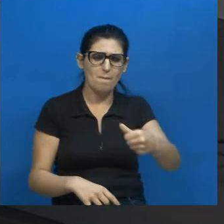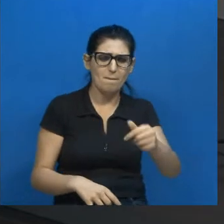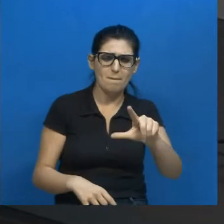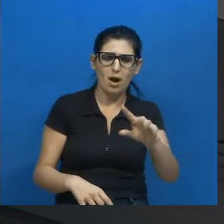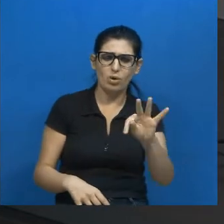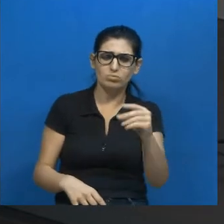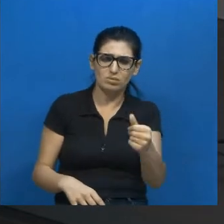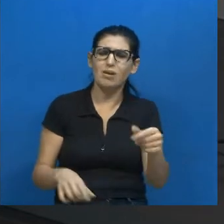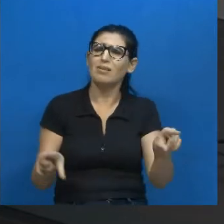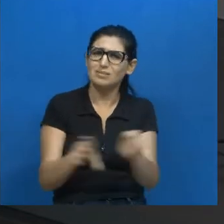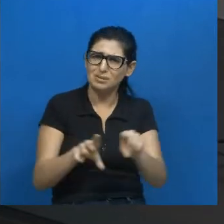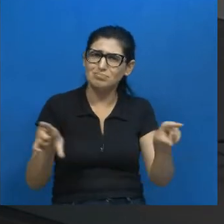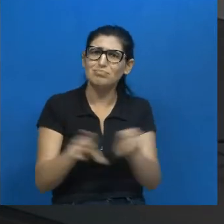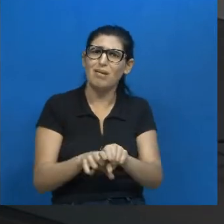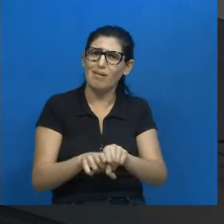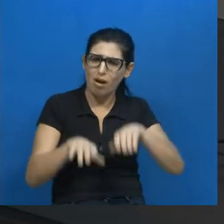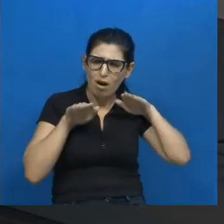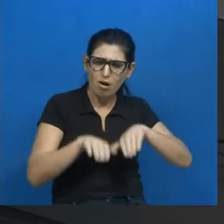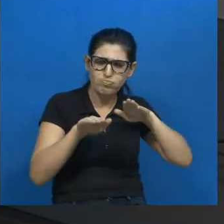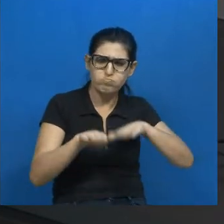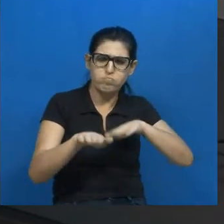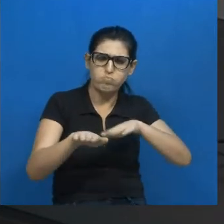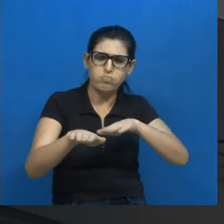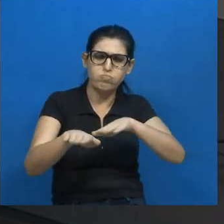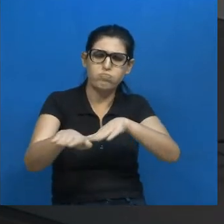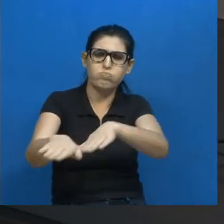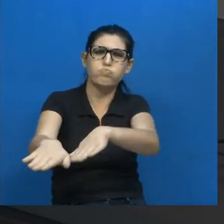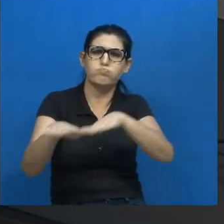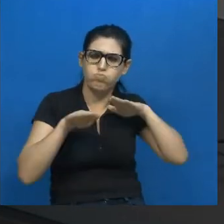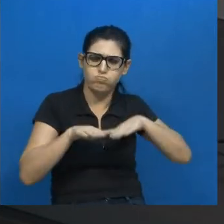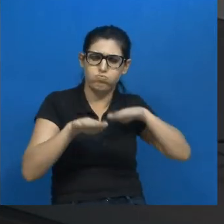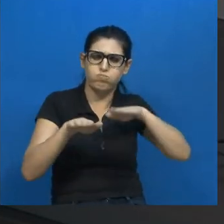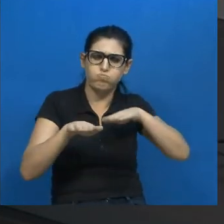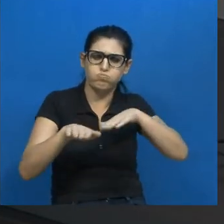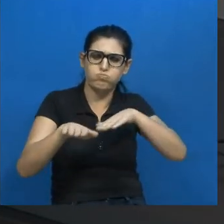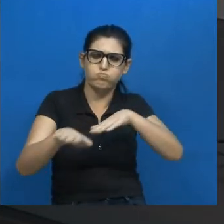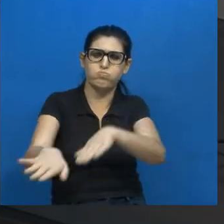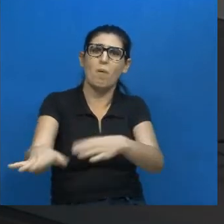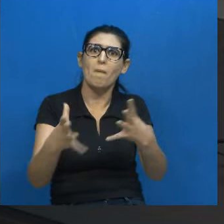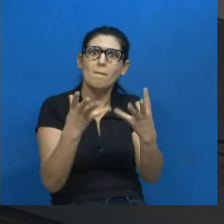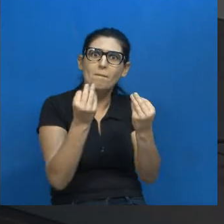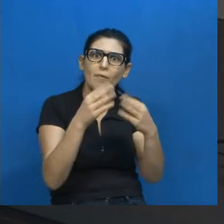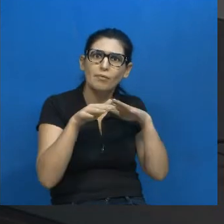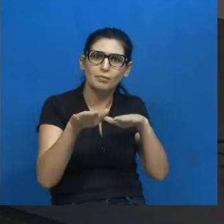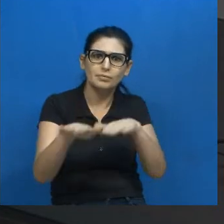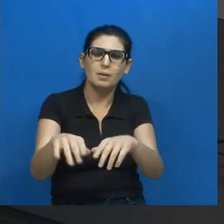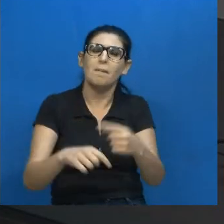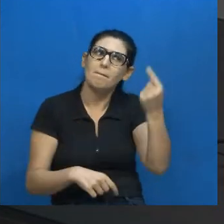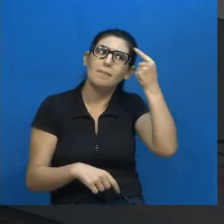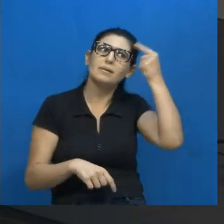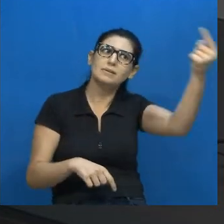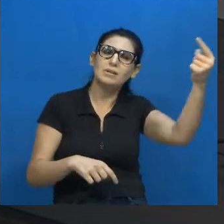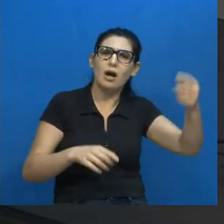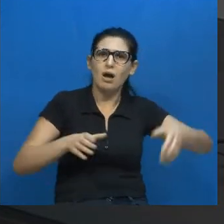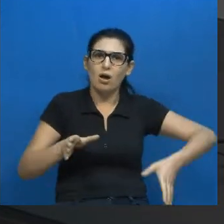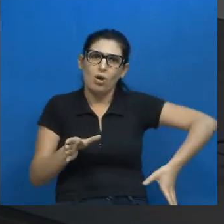passar? Não seria ideal também a gente pensar nos corredores de ônibus,